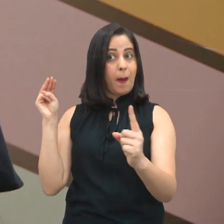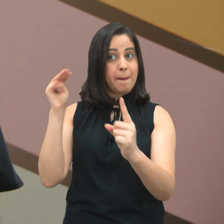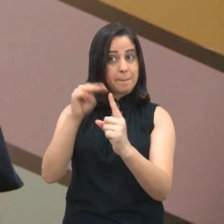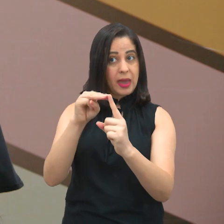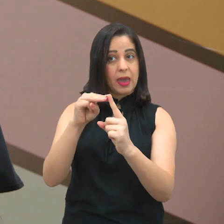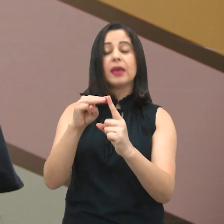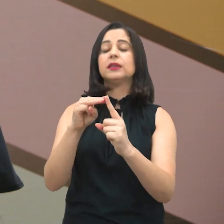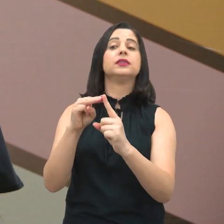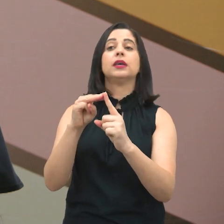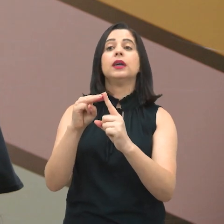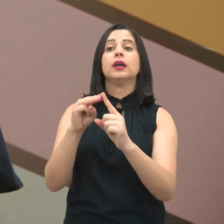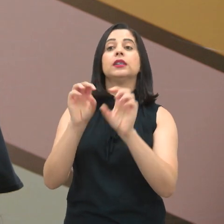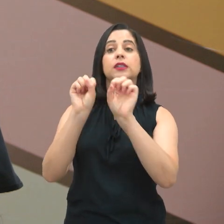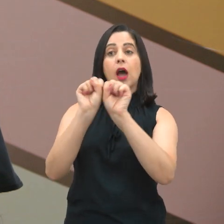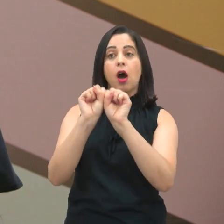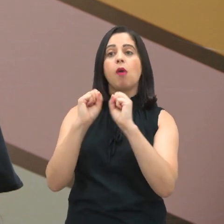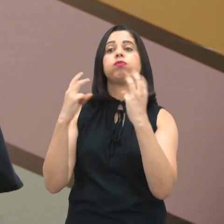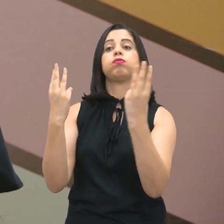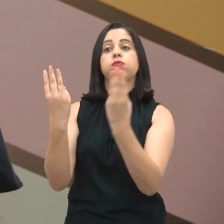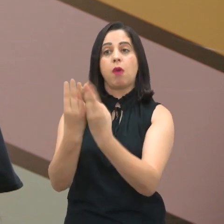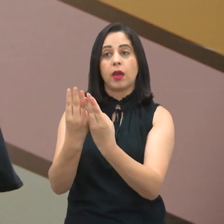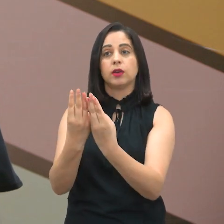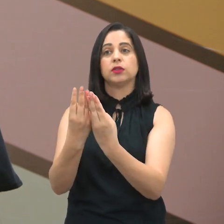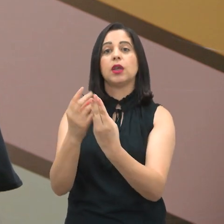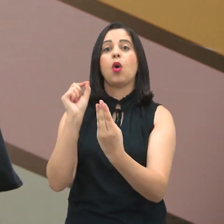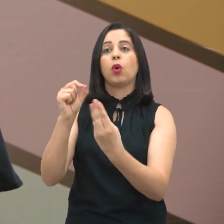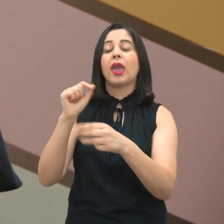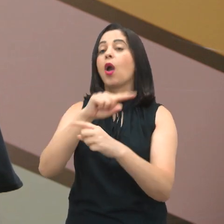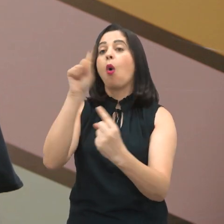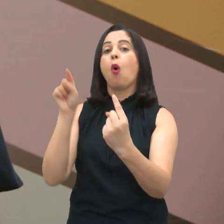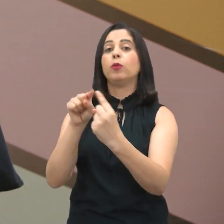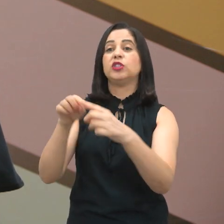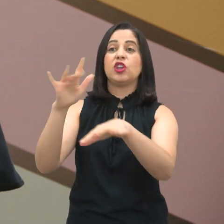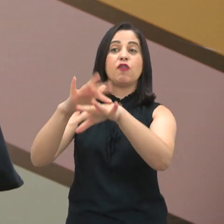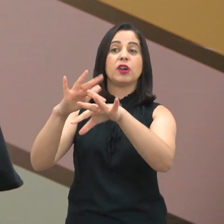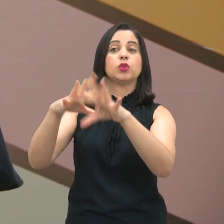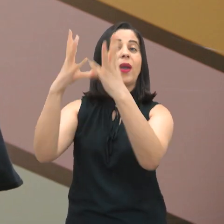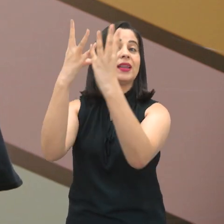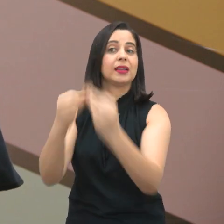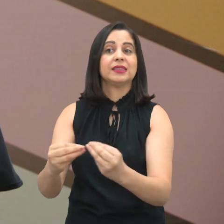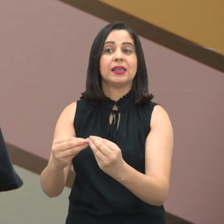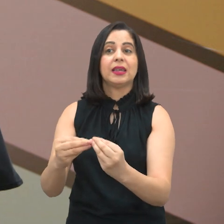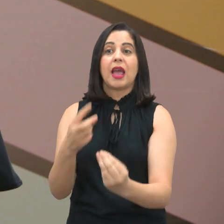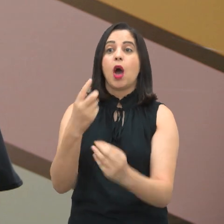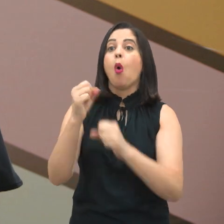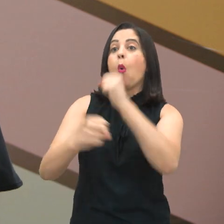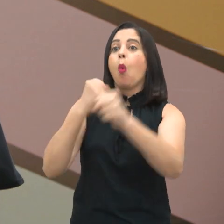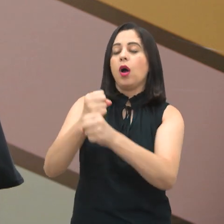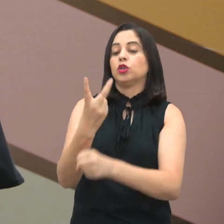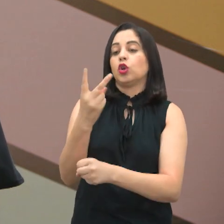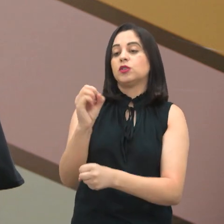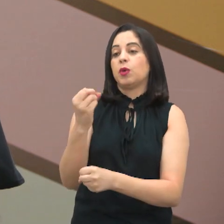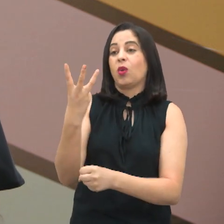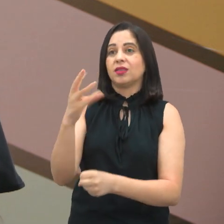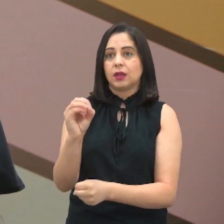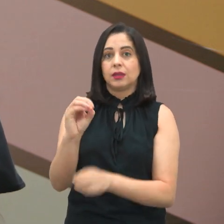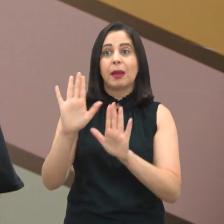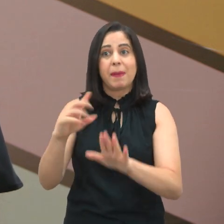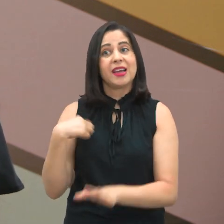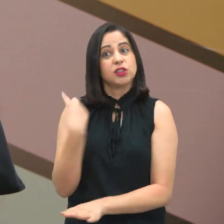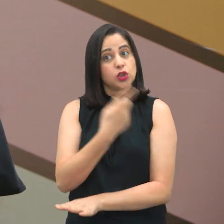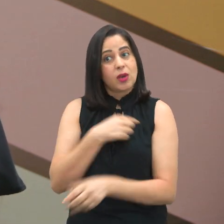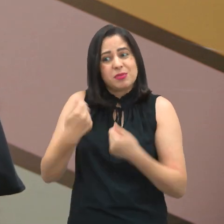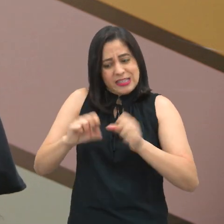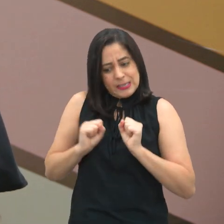mundial da Organização Mundial de Saúde de erradicar a AIDS até 2030. Com certeza a gente não vai conseguir, mas a gente tem que